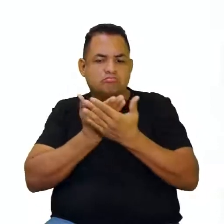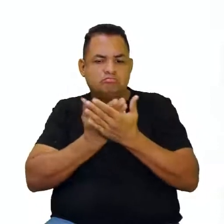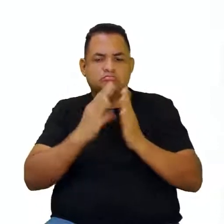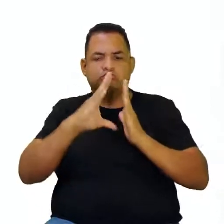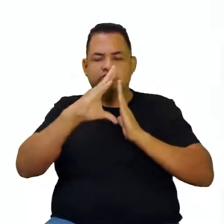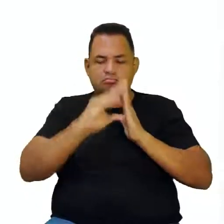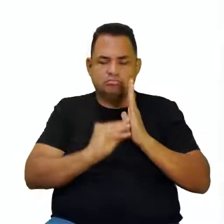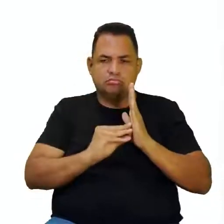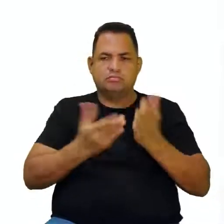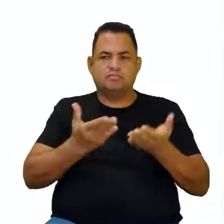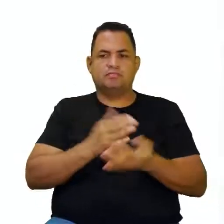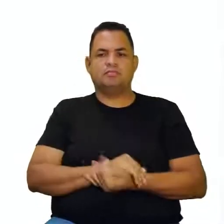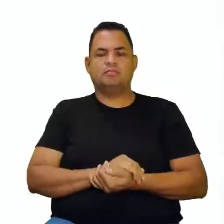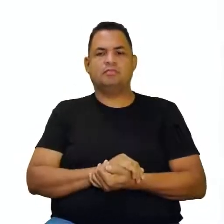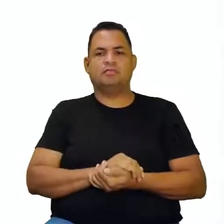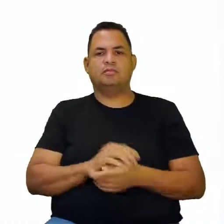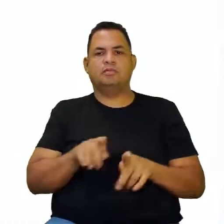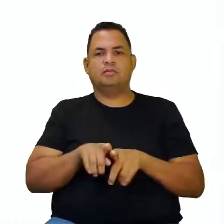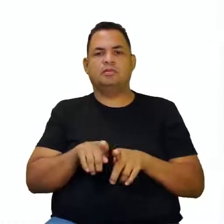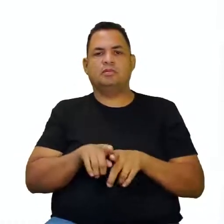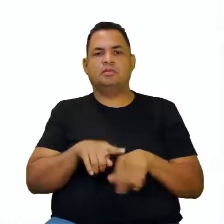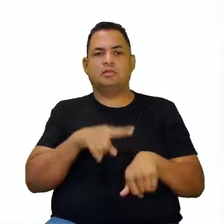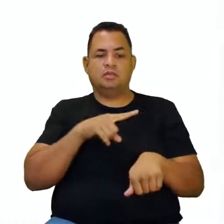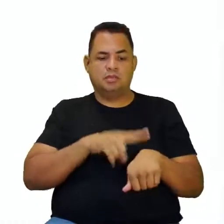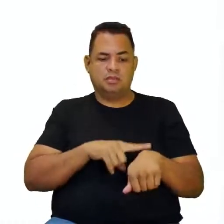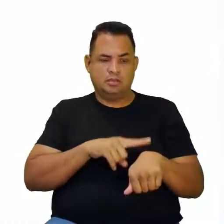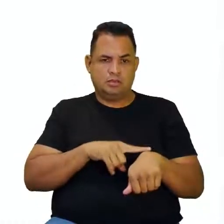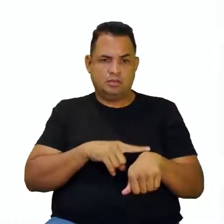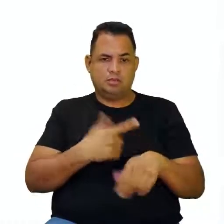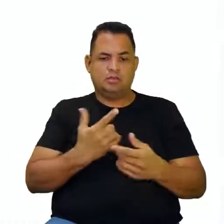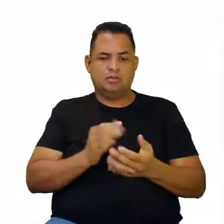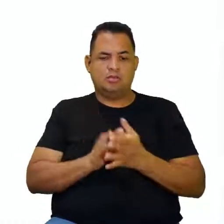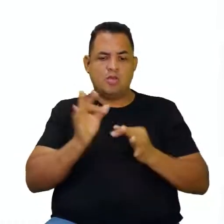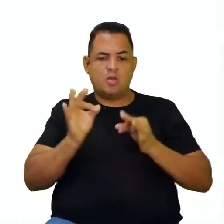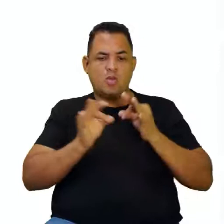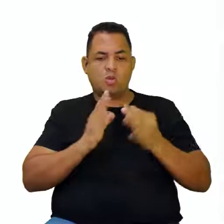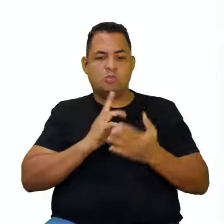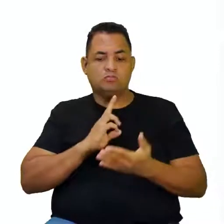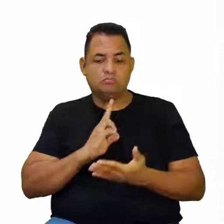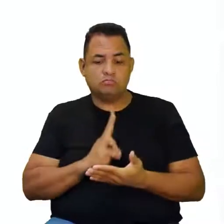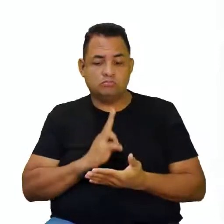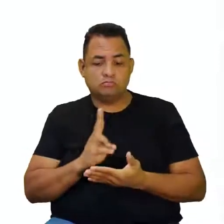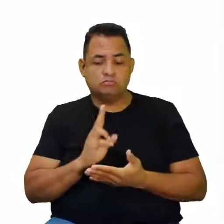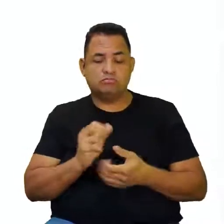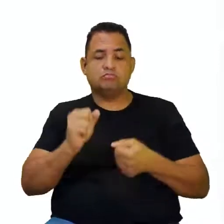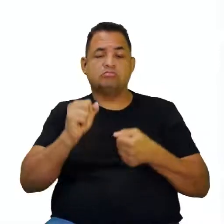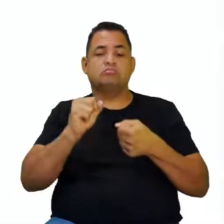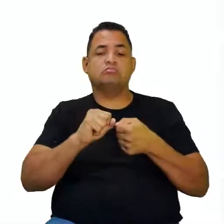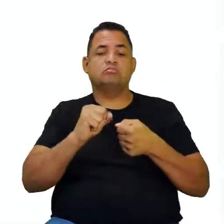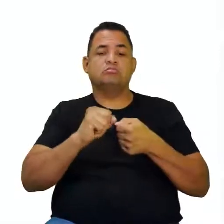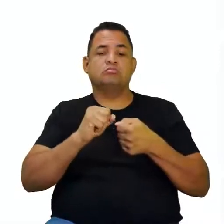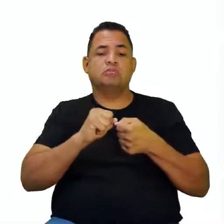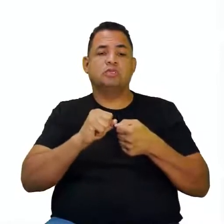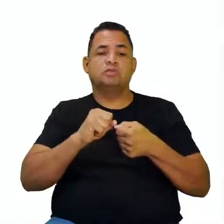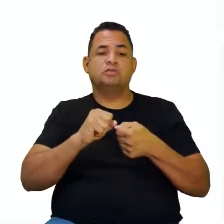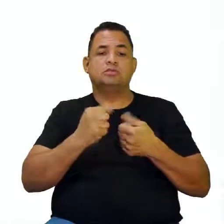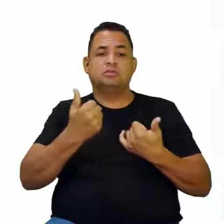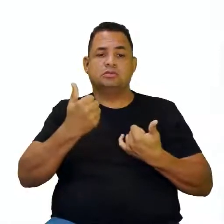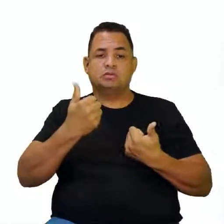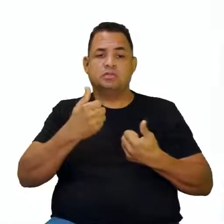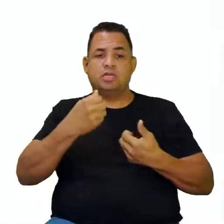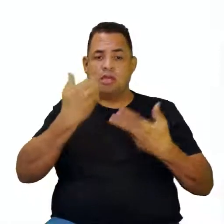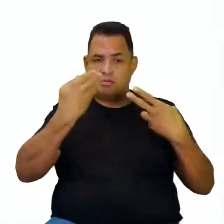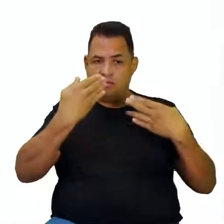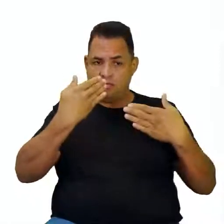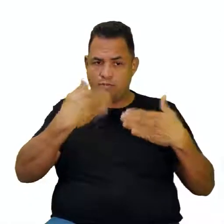estudando esses conteúdos. E ainda tem o tempo que você tem que organizar durante a execução do exame.